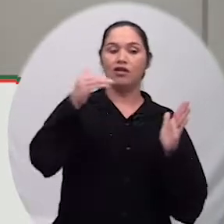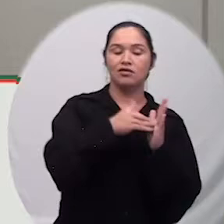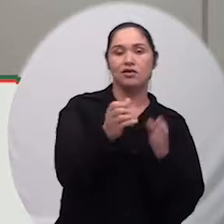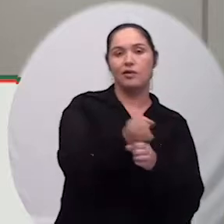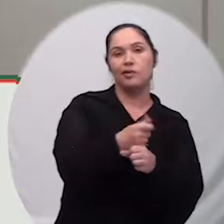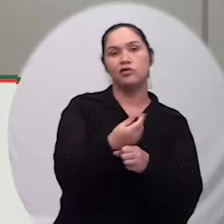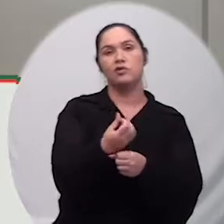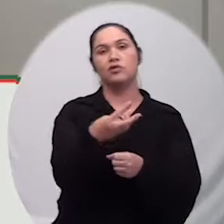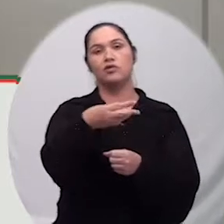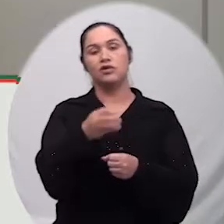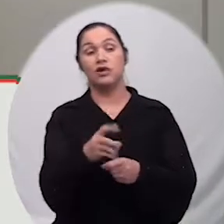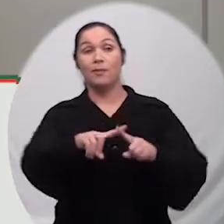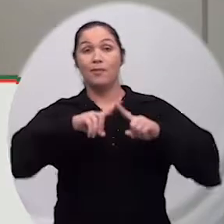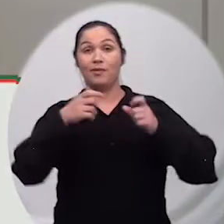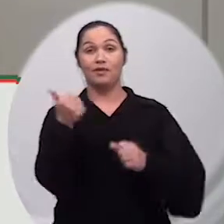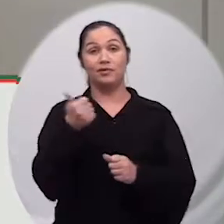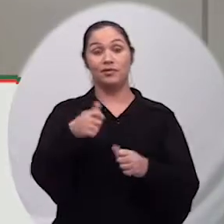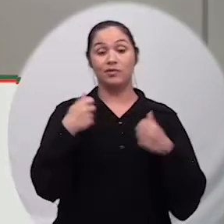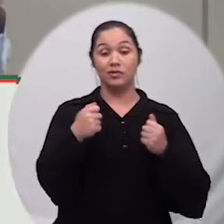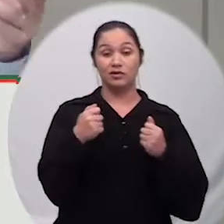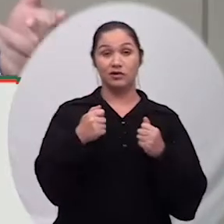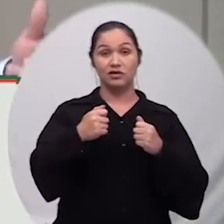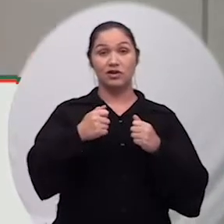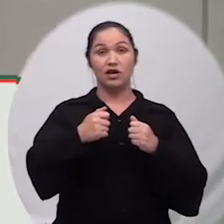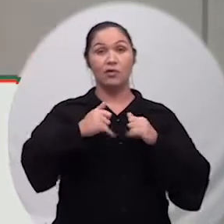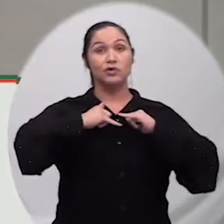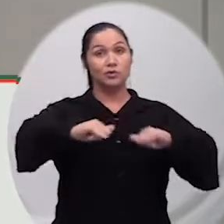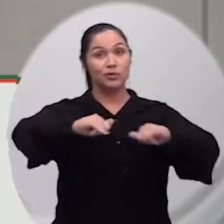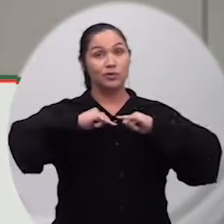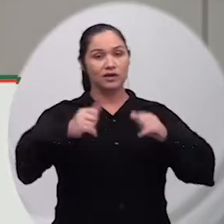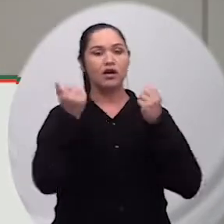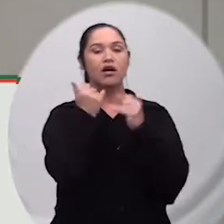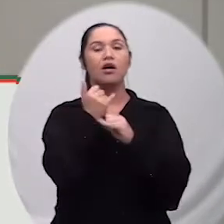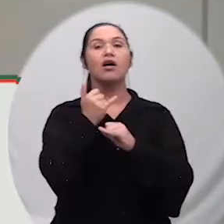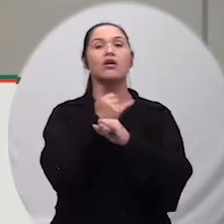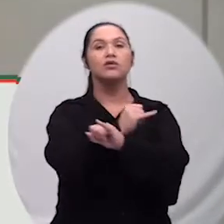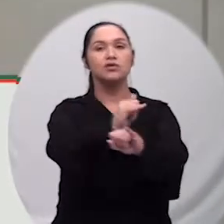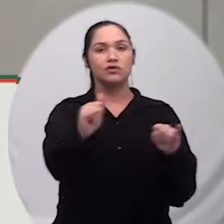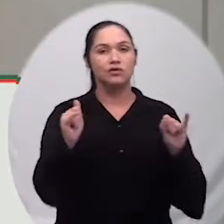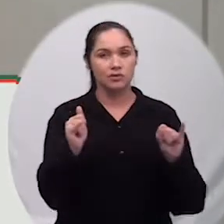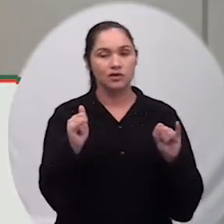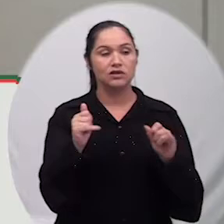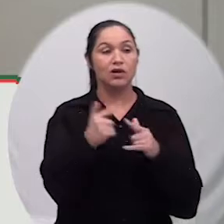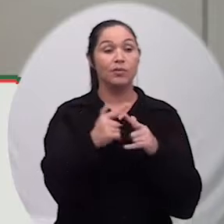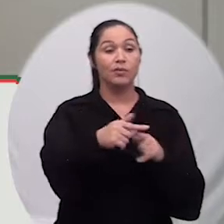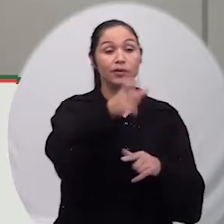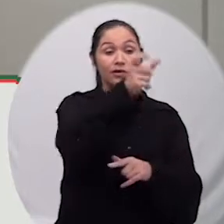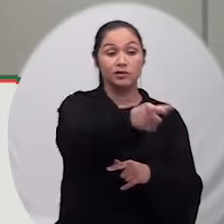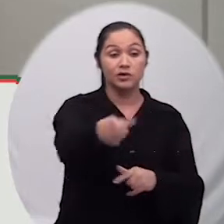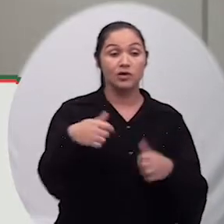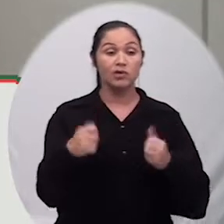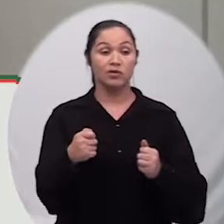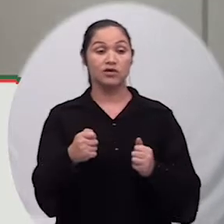dar publicidade a essas informações e estimular as pessoas a fazer o exame, o teste rápido do HIV. Pensando nisso, senhor presidente, estou